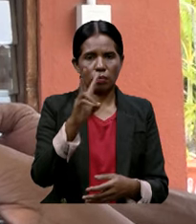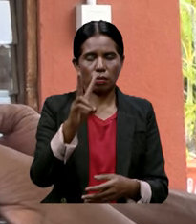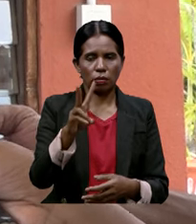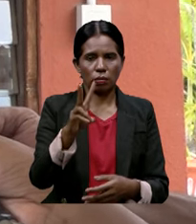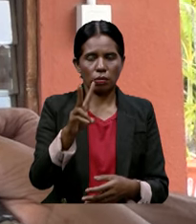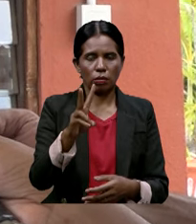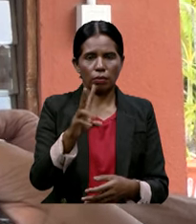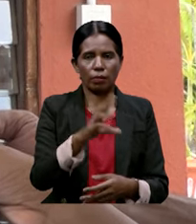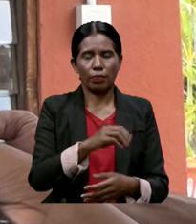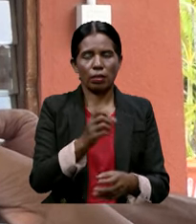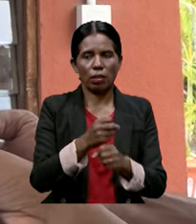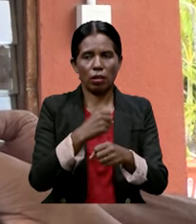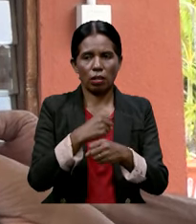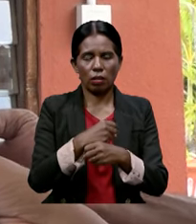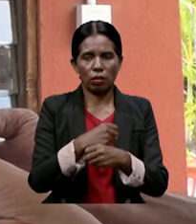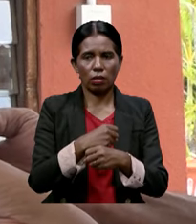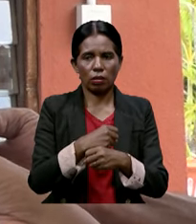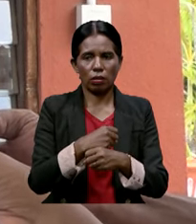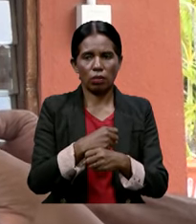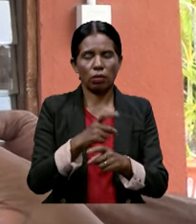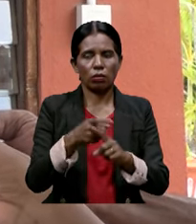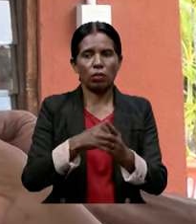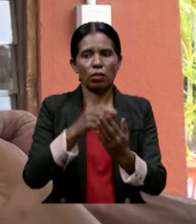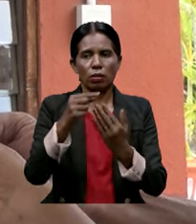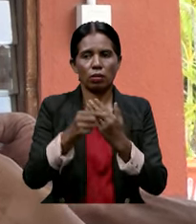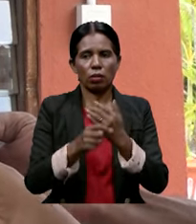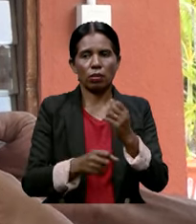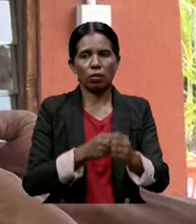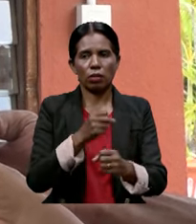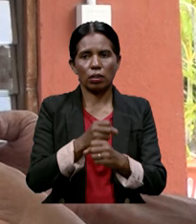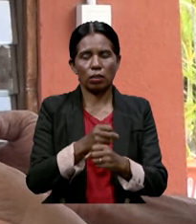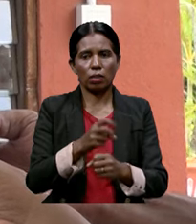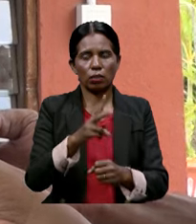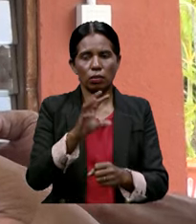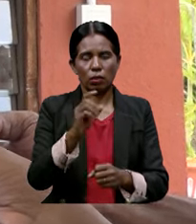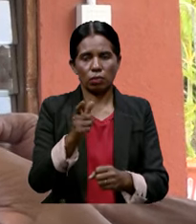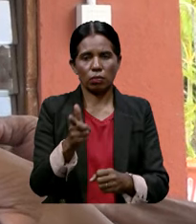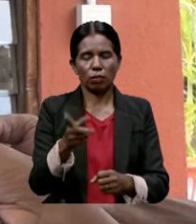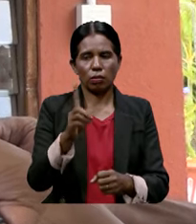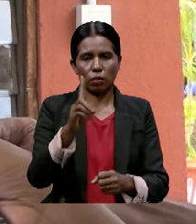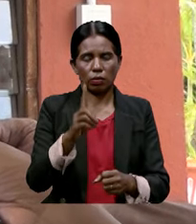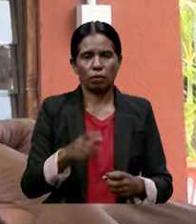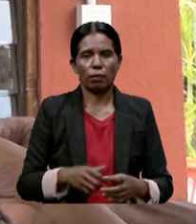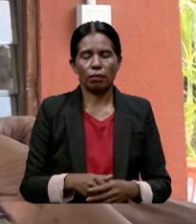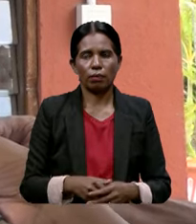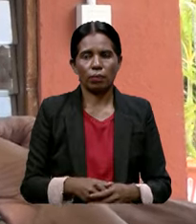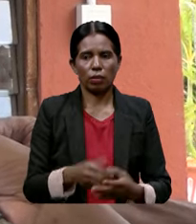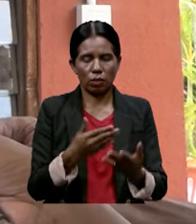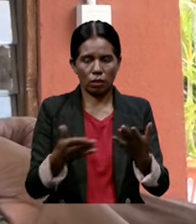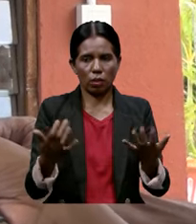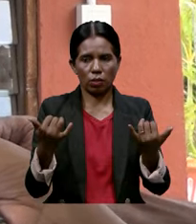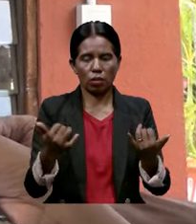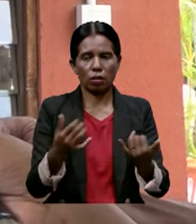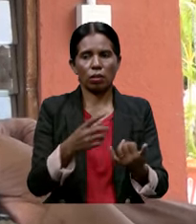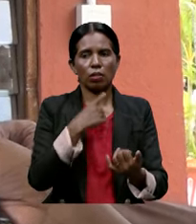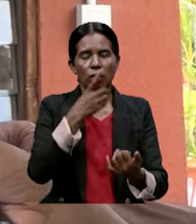11 81 66 40 100 82 5 nebe produsia Agustu tinan 2000. Masuk komendare produk ruane mak agora sel deklara